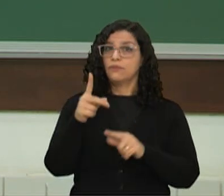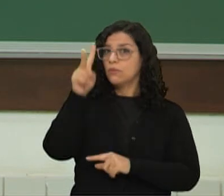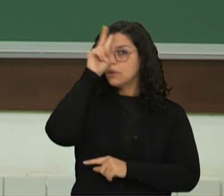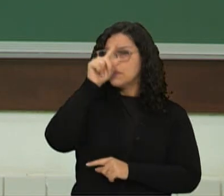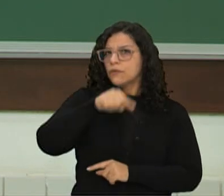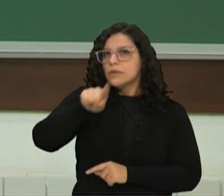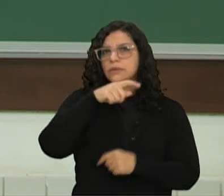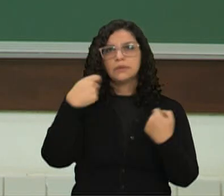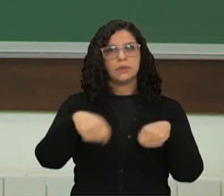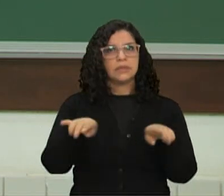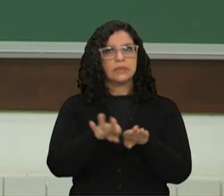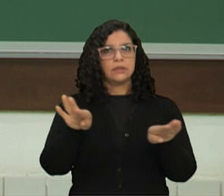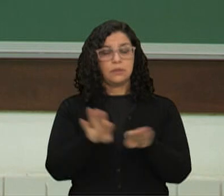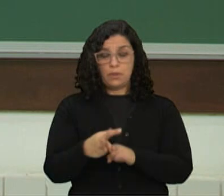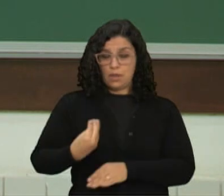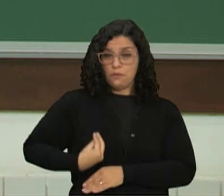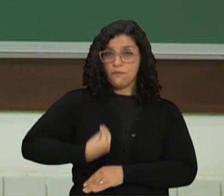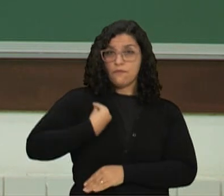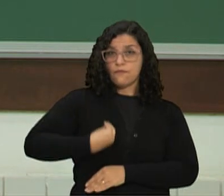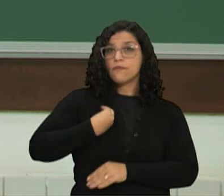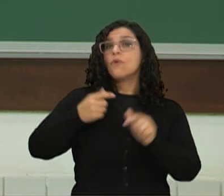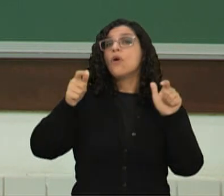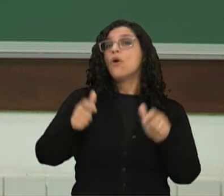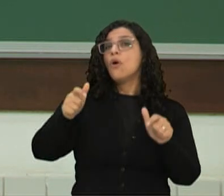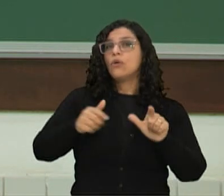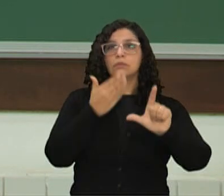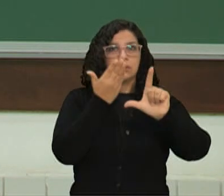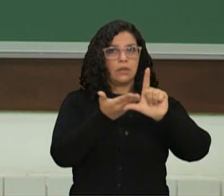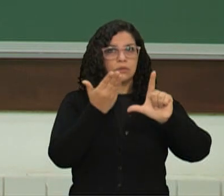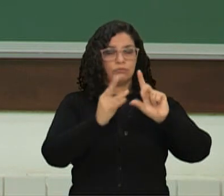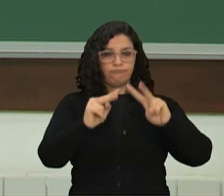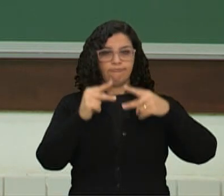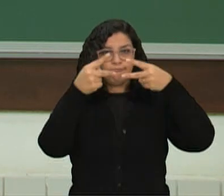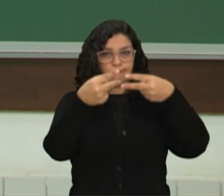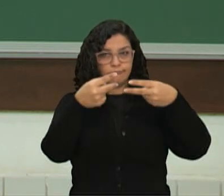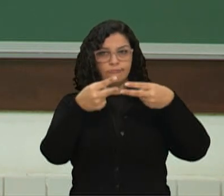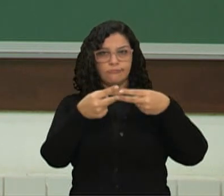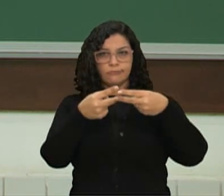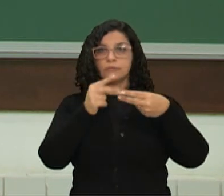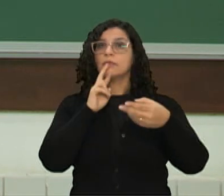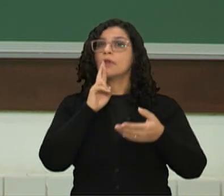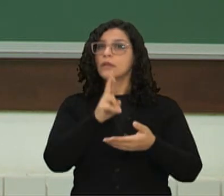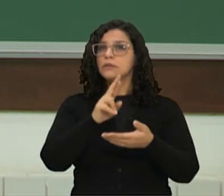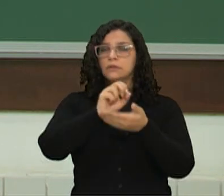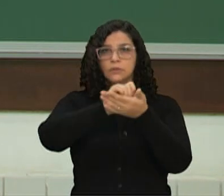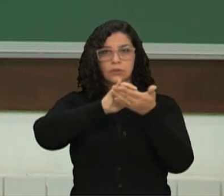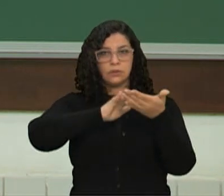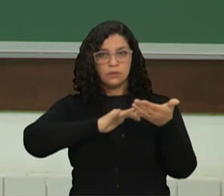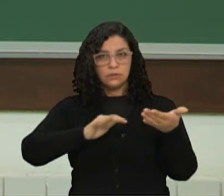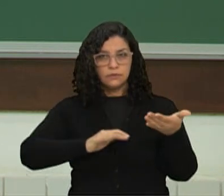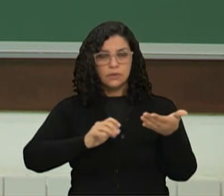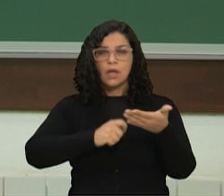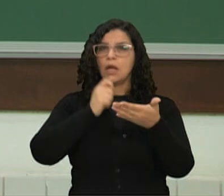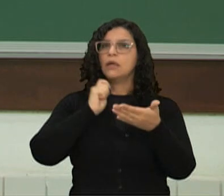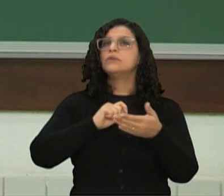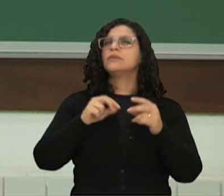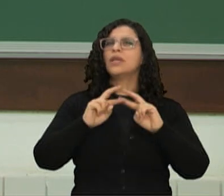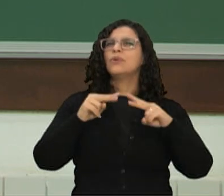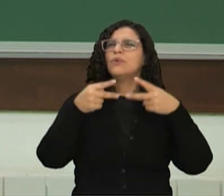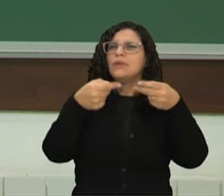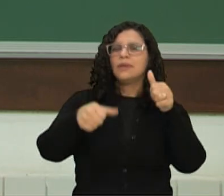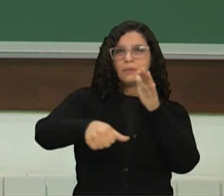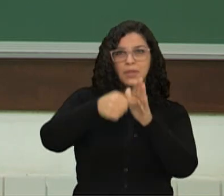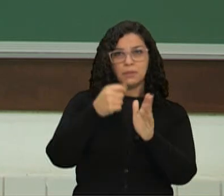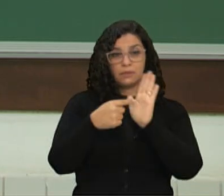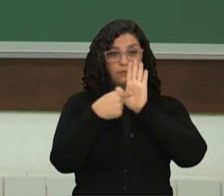vocês precisam registrar a presença de vocês lá no Google Classroom. Essa presença, vocês têm que acessar aquele primeiro link que